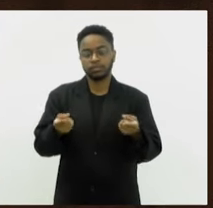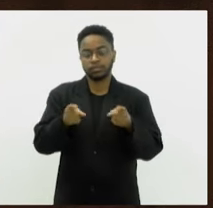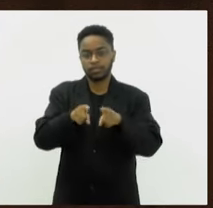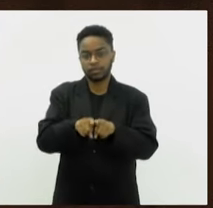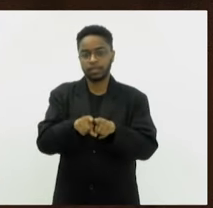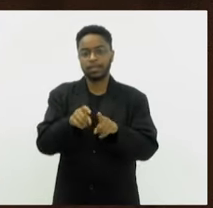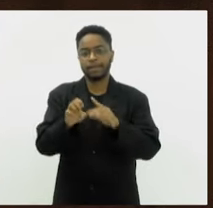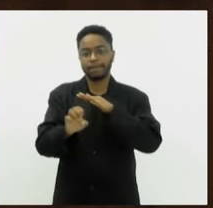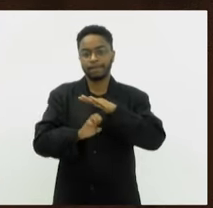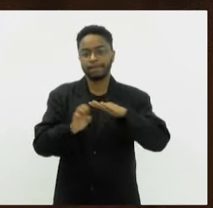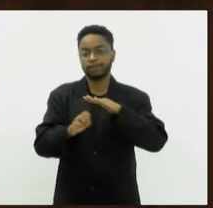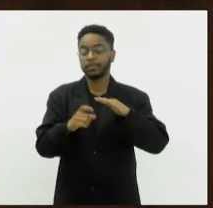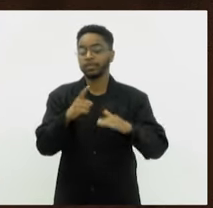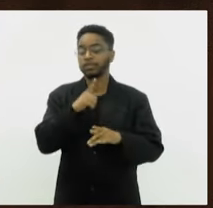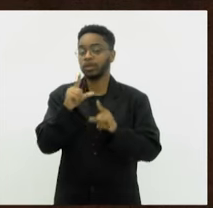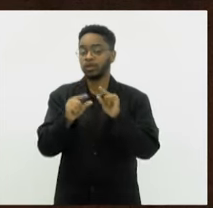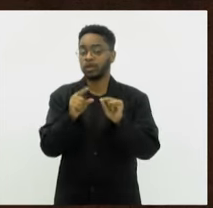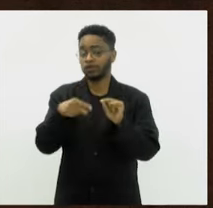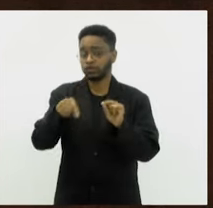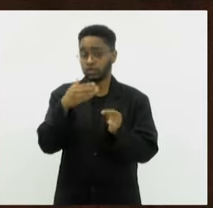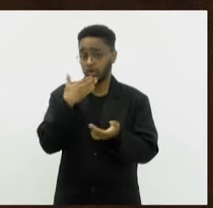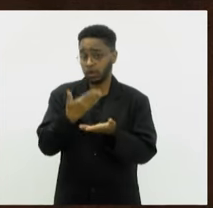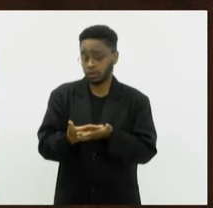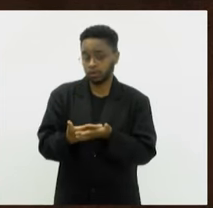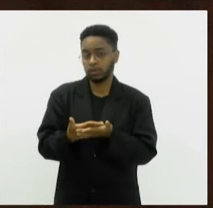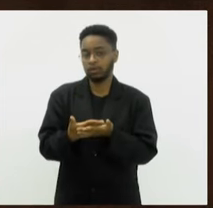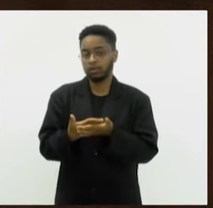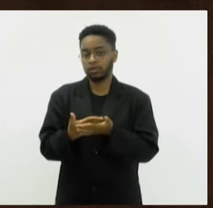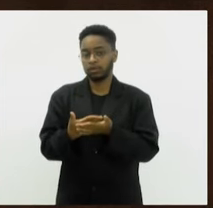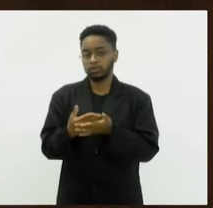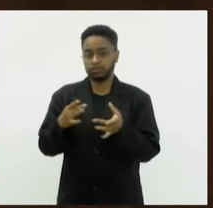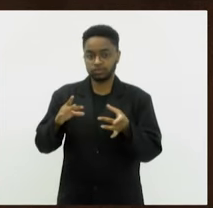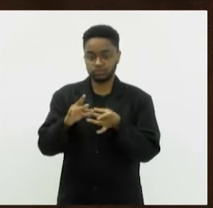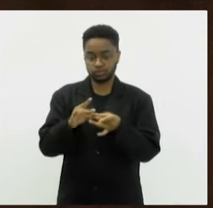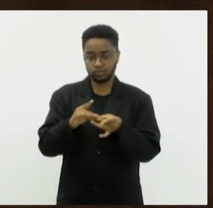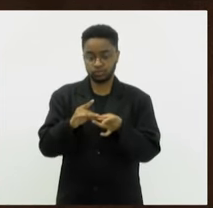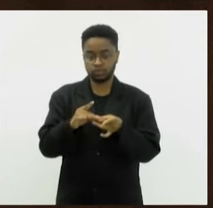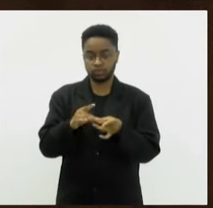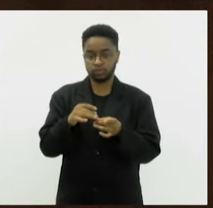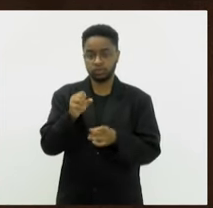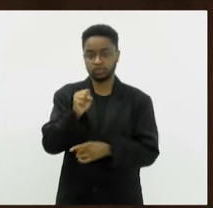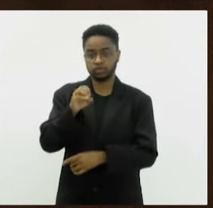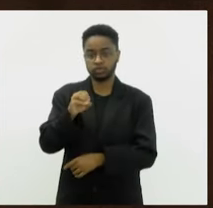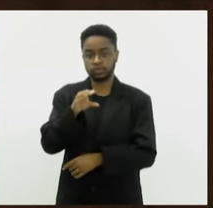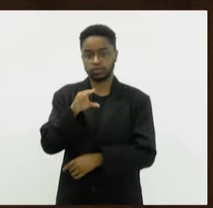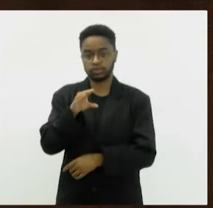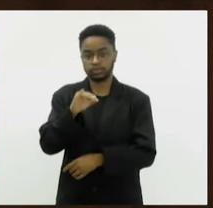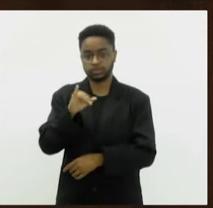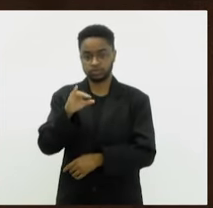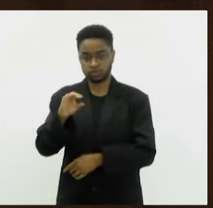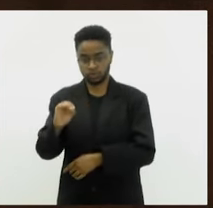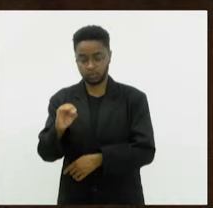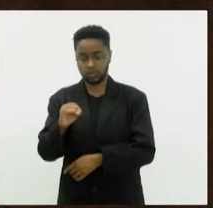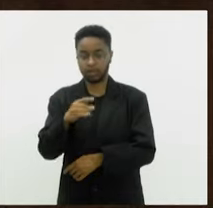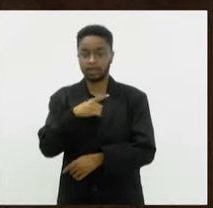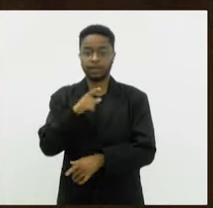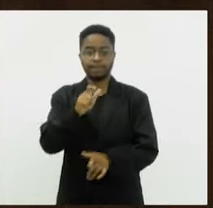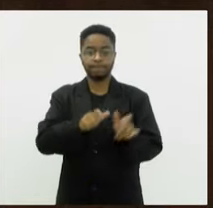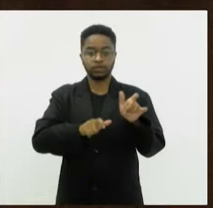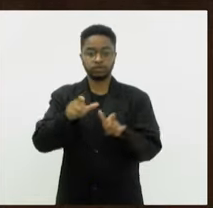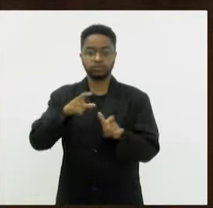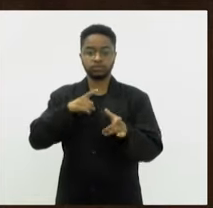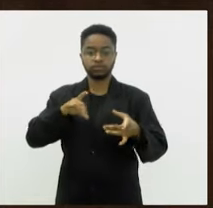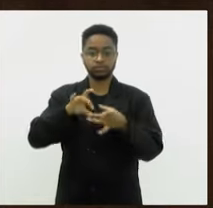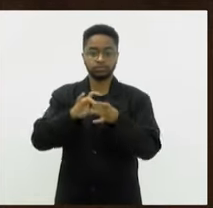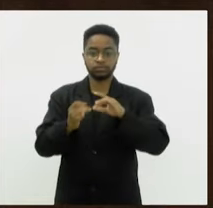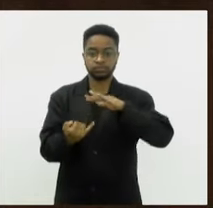possuíam, pasmem senhores, em seu quadro societário, pessoas com vínculos